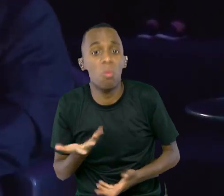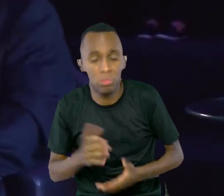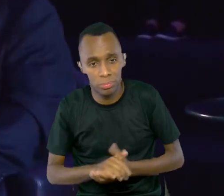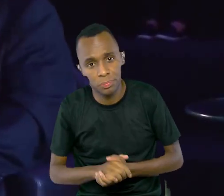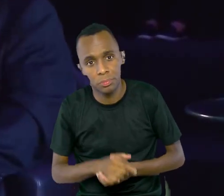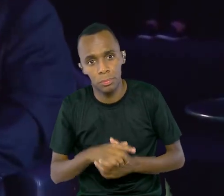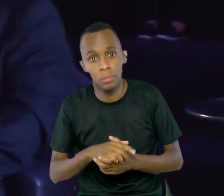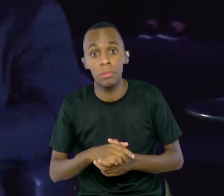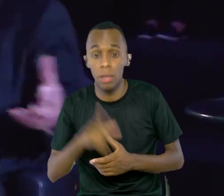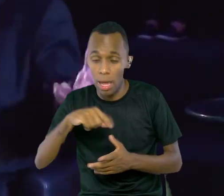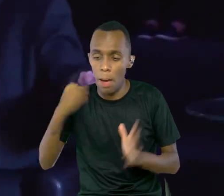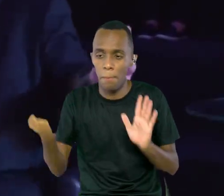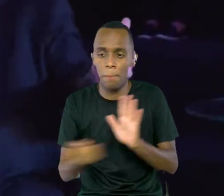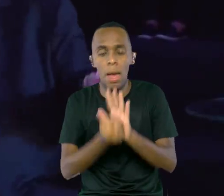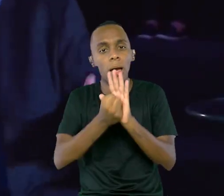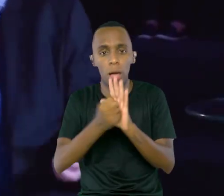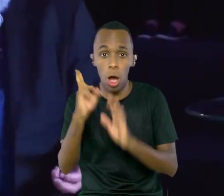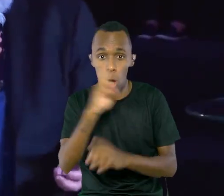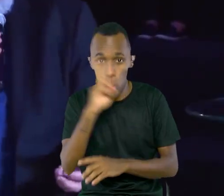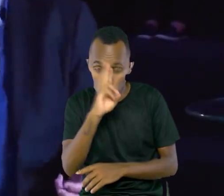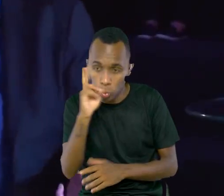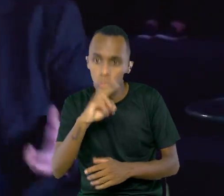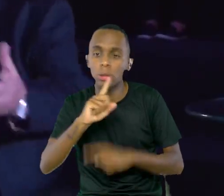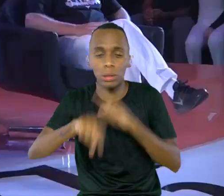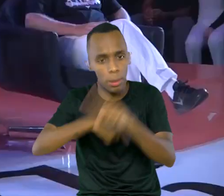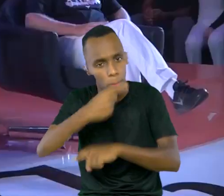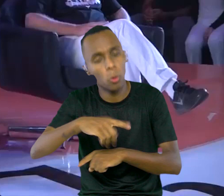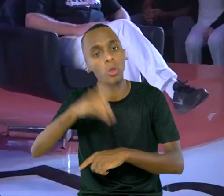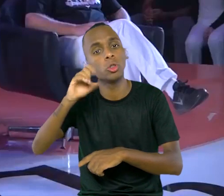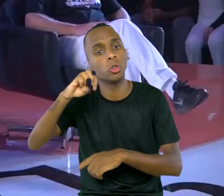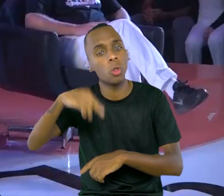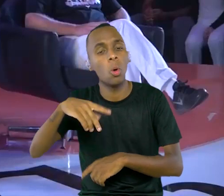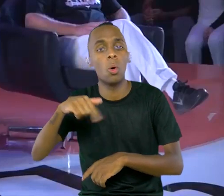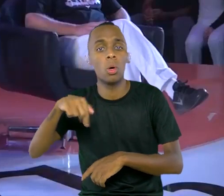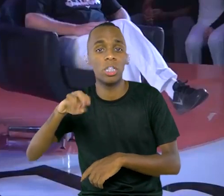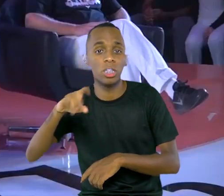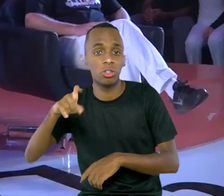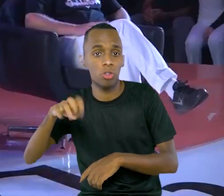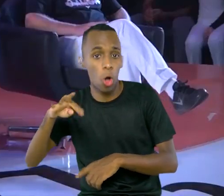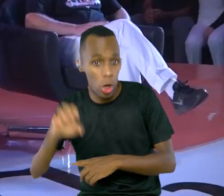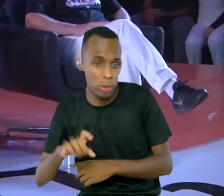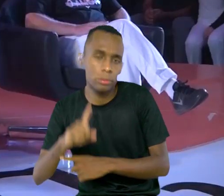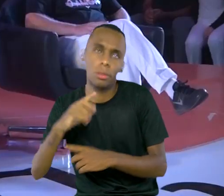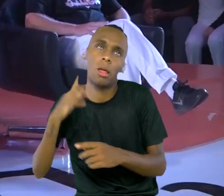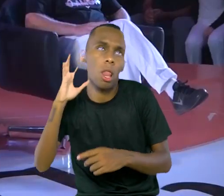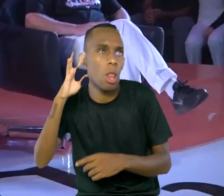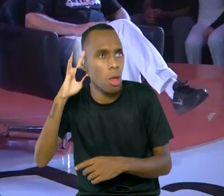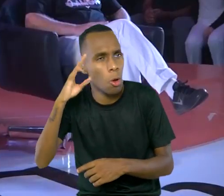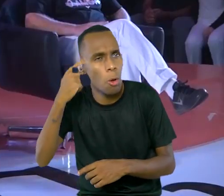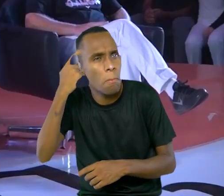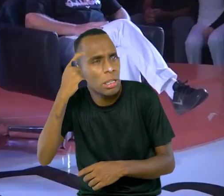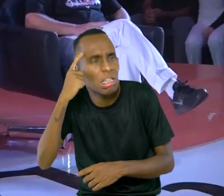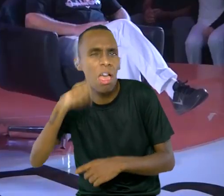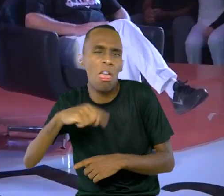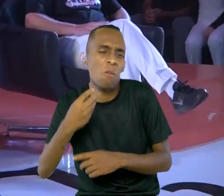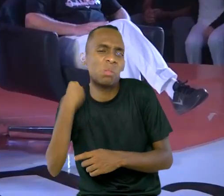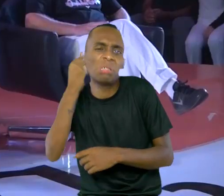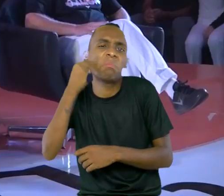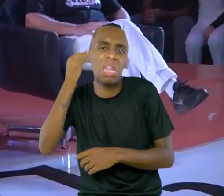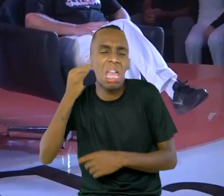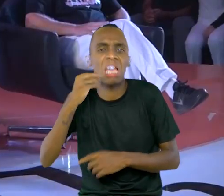bom? A alma russa tem isso. Aí eu fui ler Don Quixote. Claro que eu achei que era só uma história de